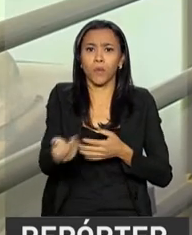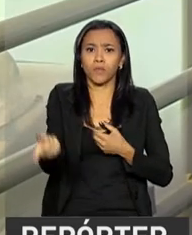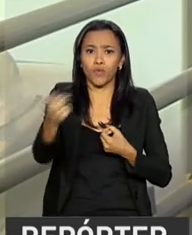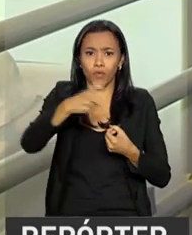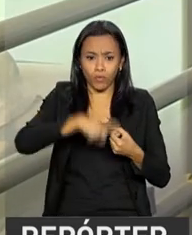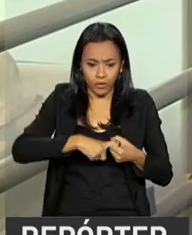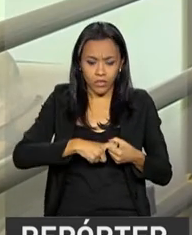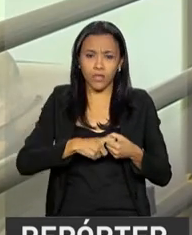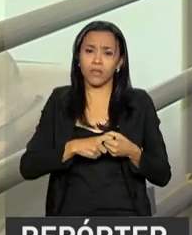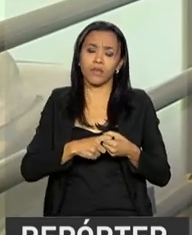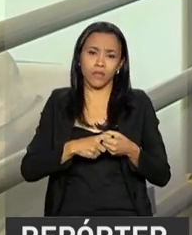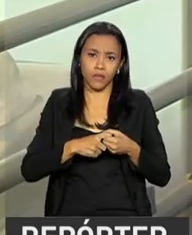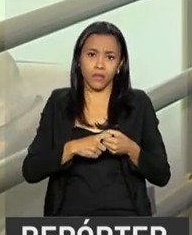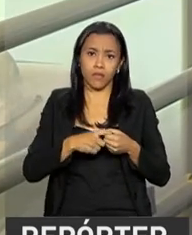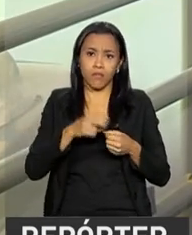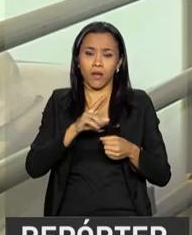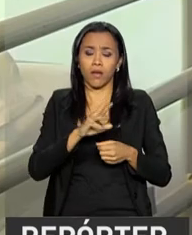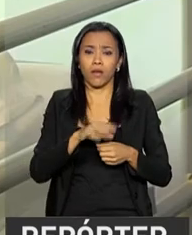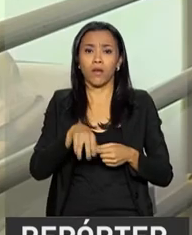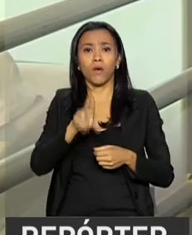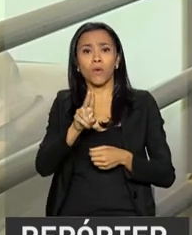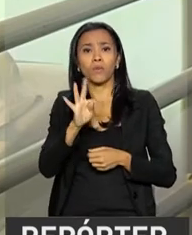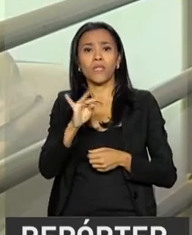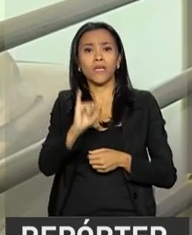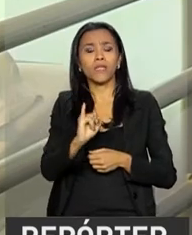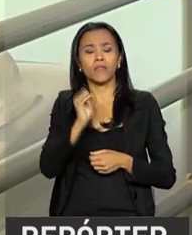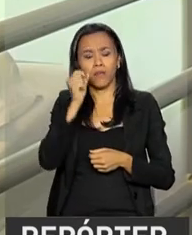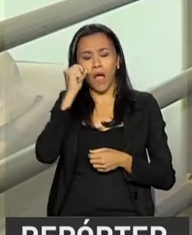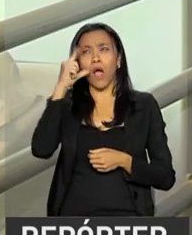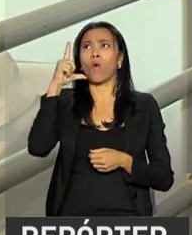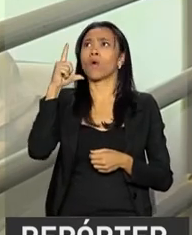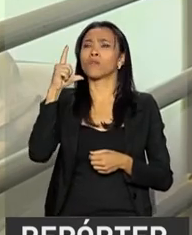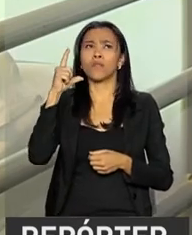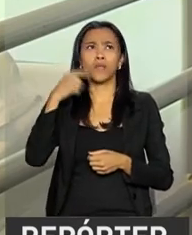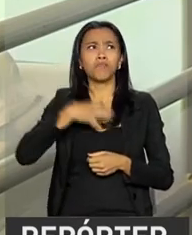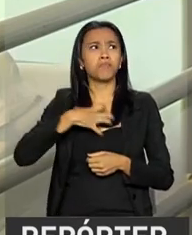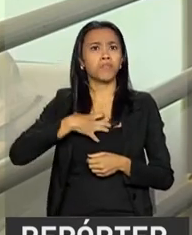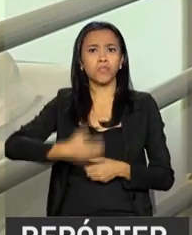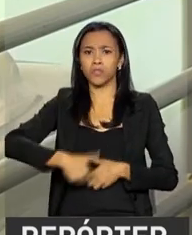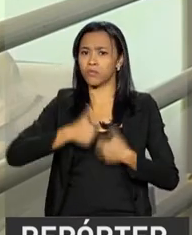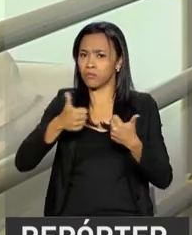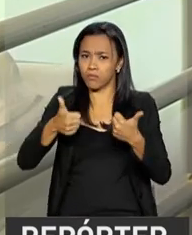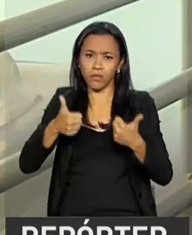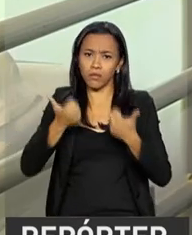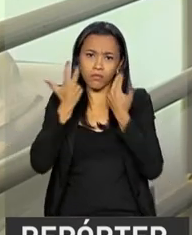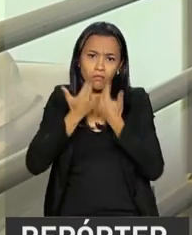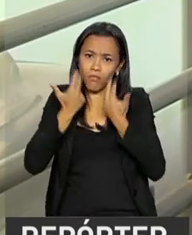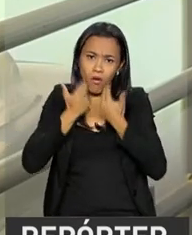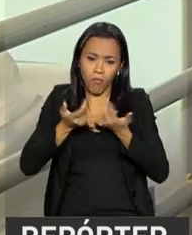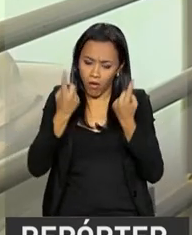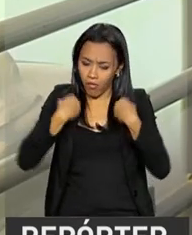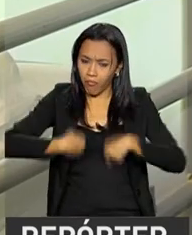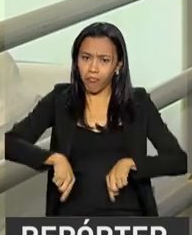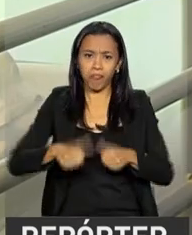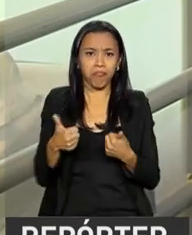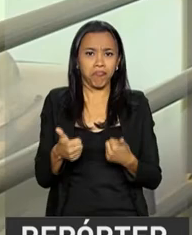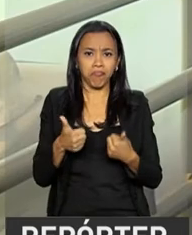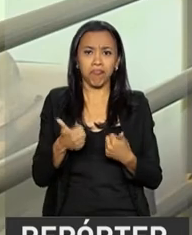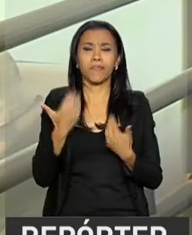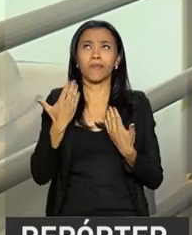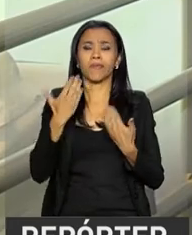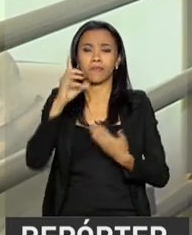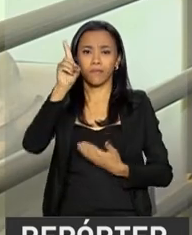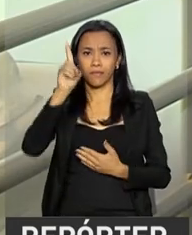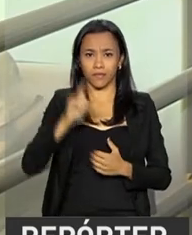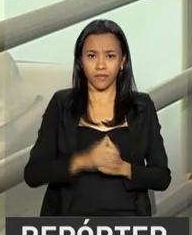dos centros para o tenho nem quando acordei estava mental anormal estava sentindo nada graças a